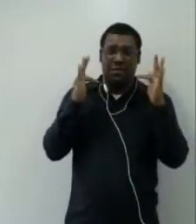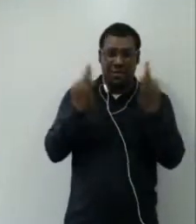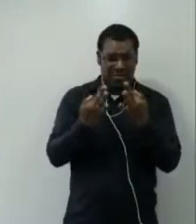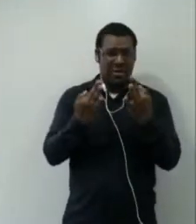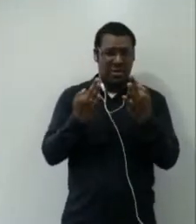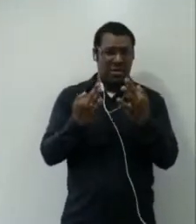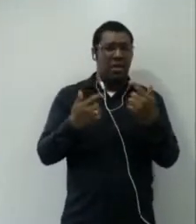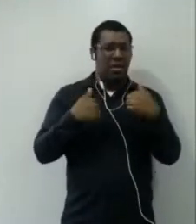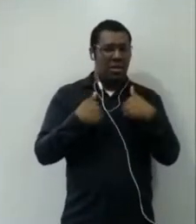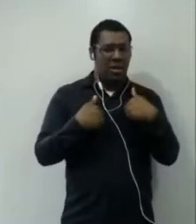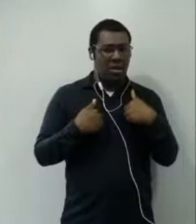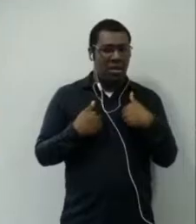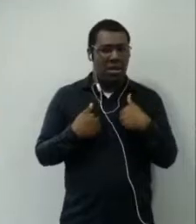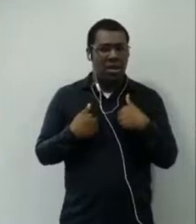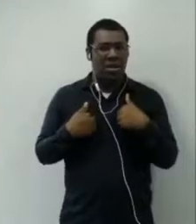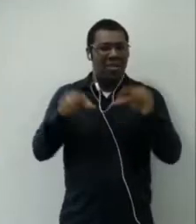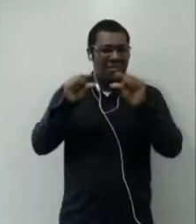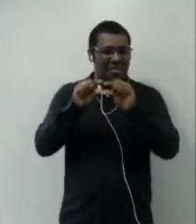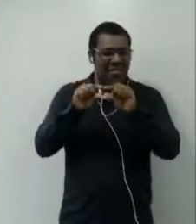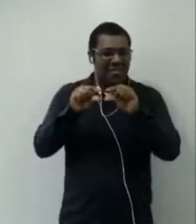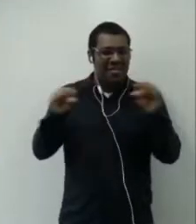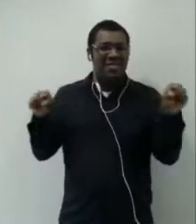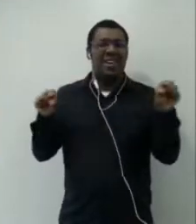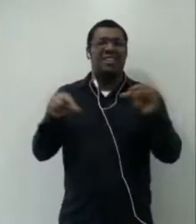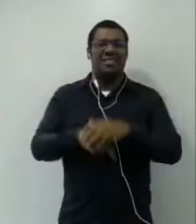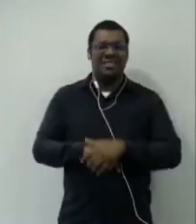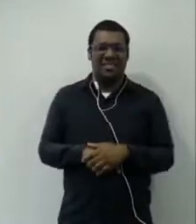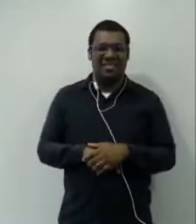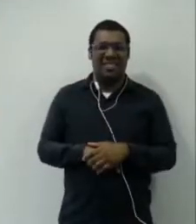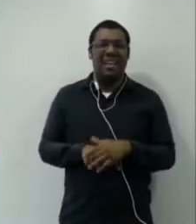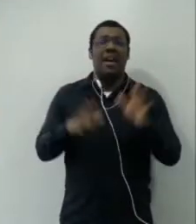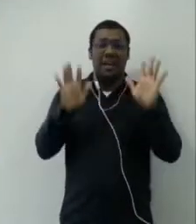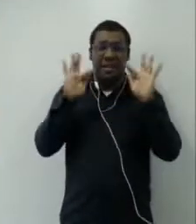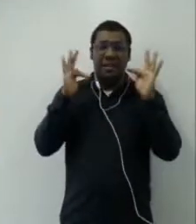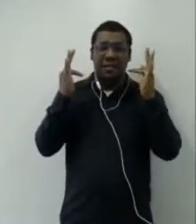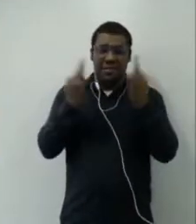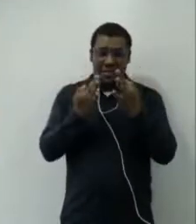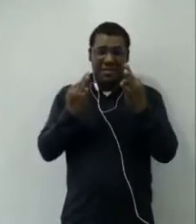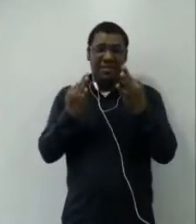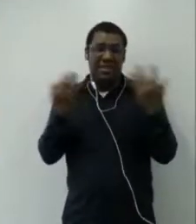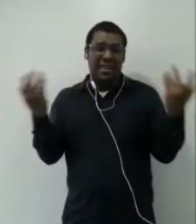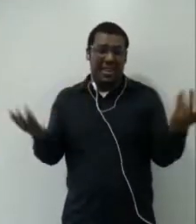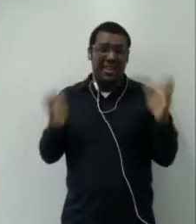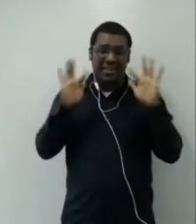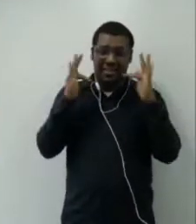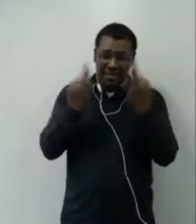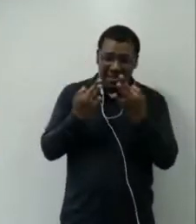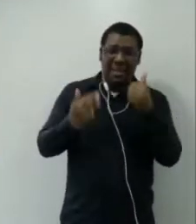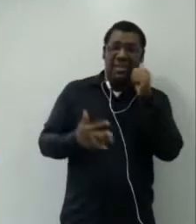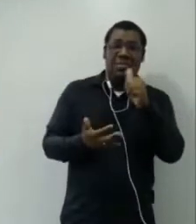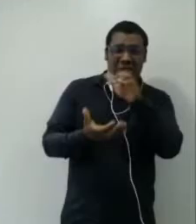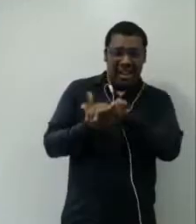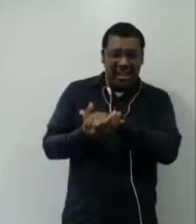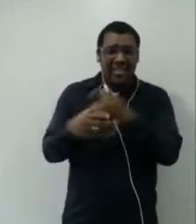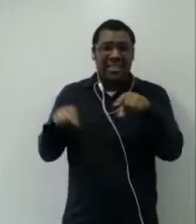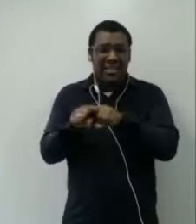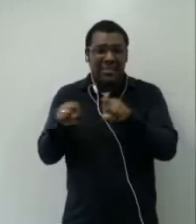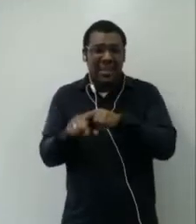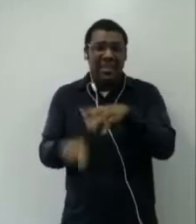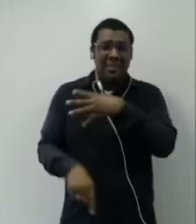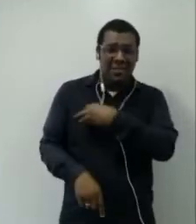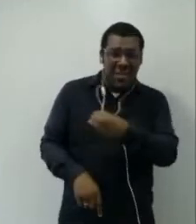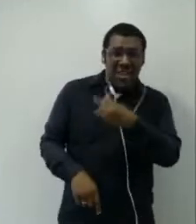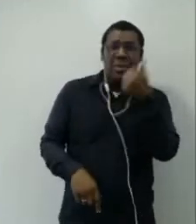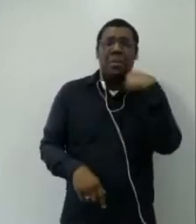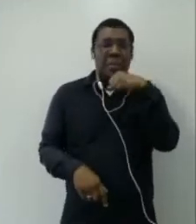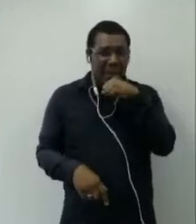uma frase escrita numa coroa de flores que a família, Carminha, Gustavo, Luísa, Dona Tereza, os irmãos,